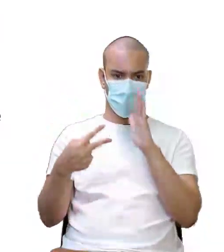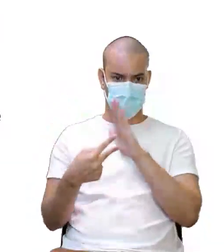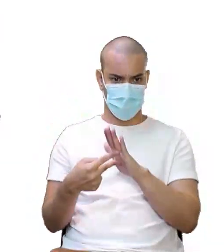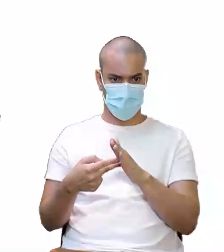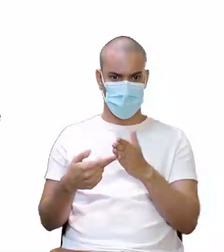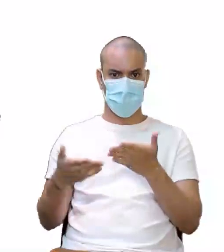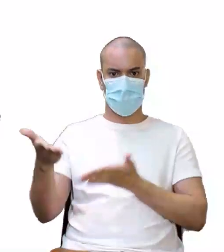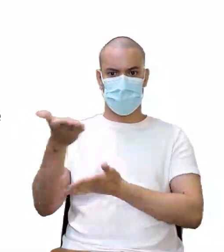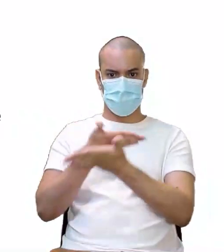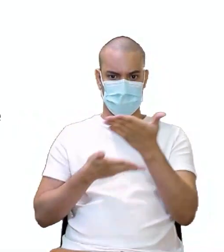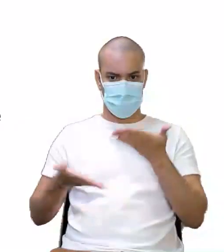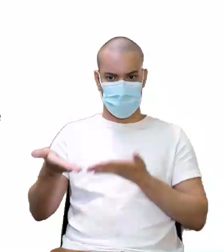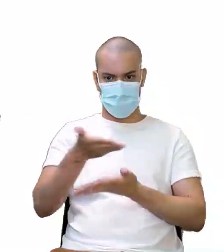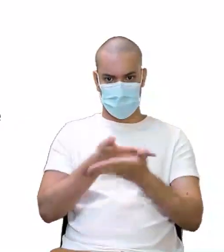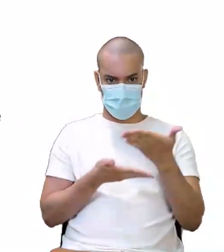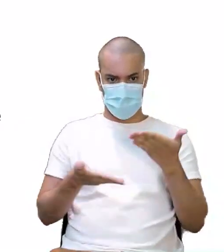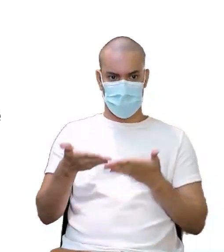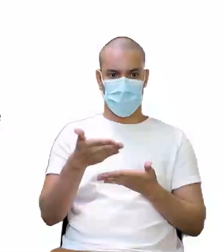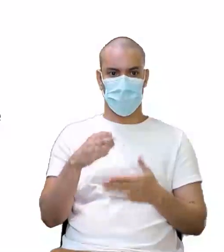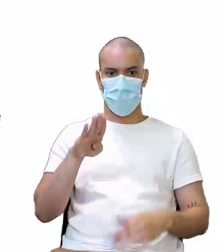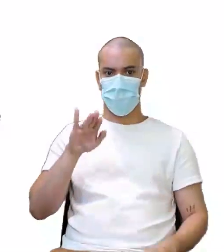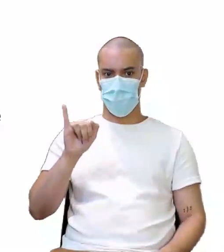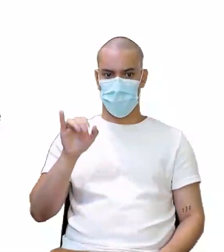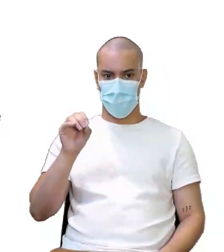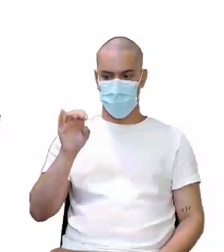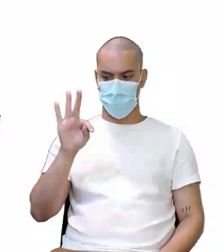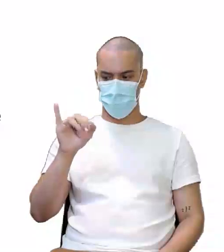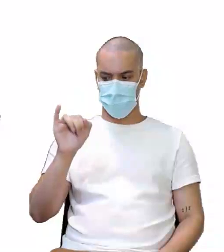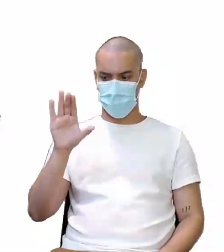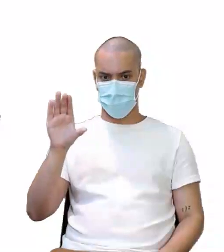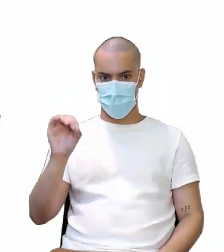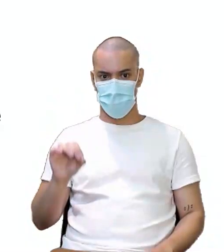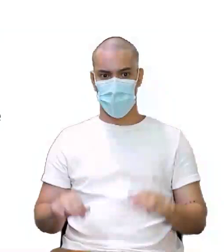a interação entre o meio abiótico e